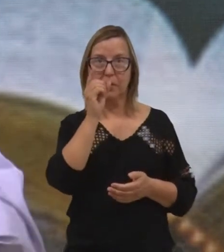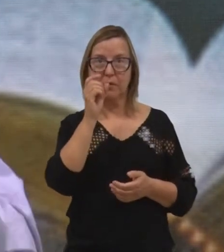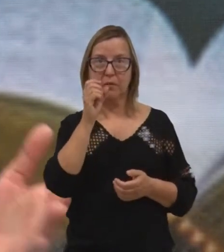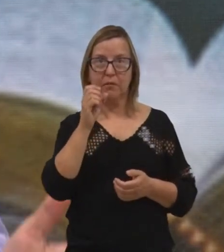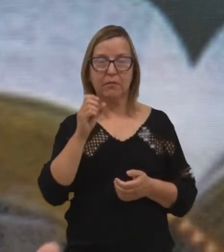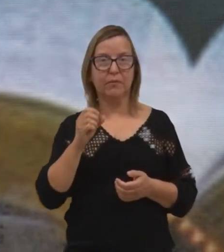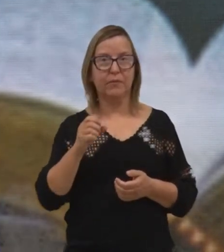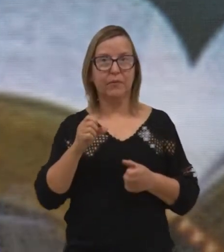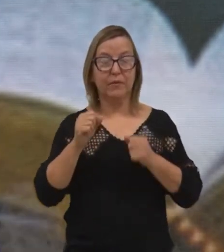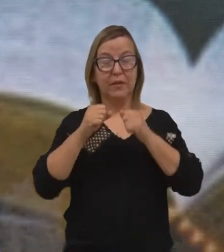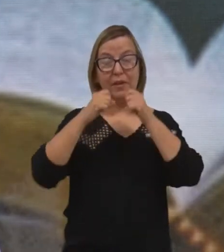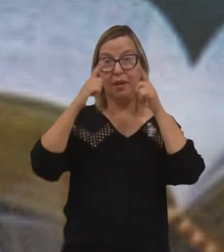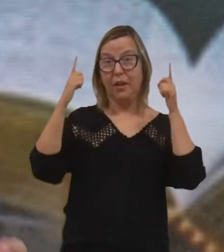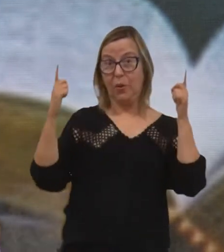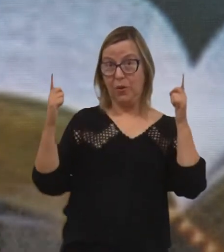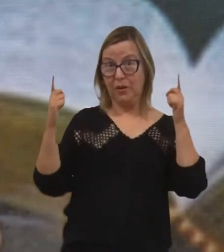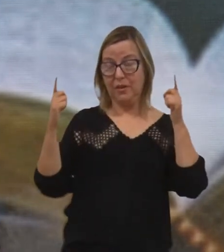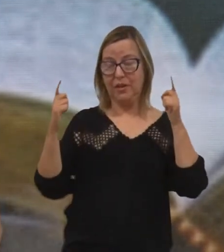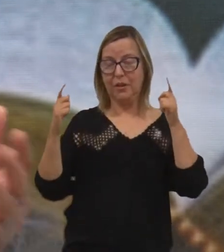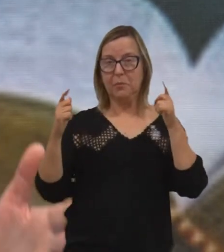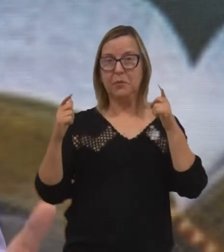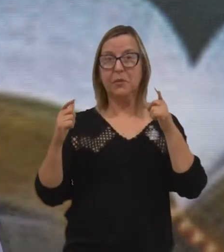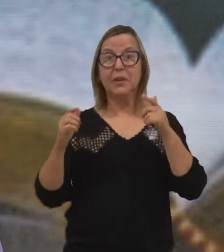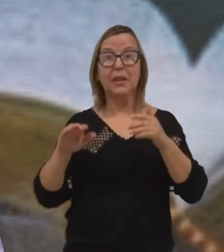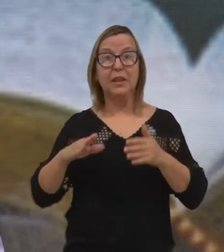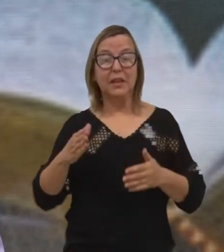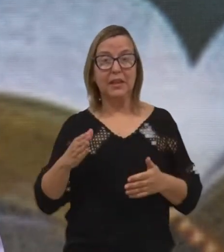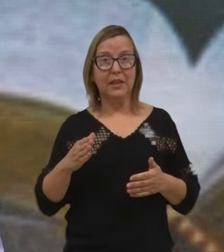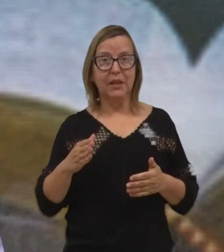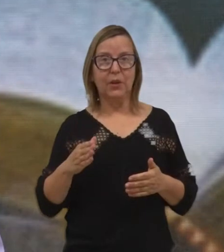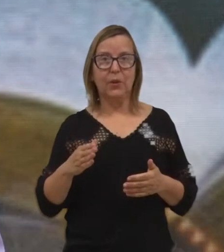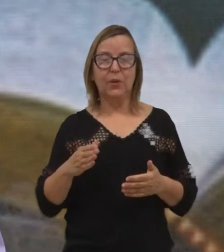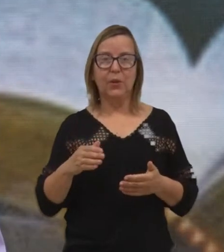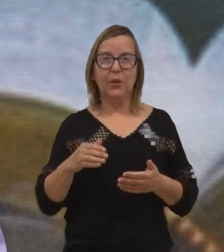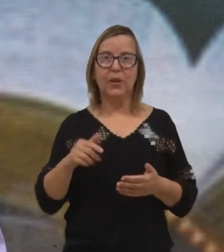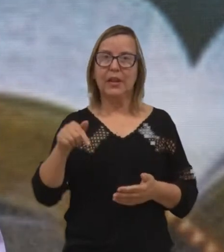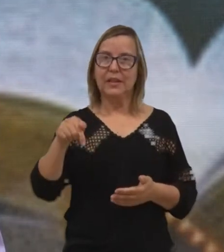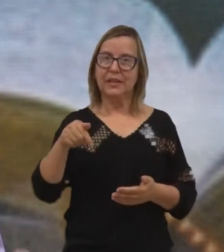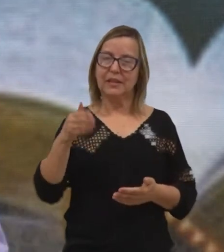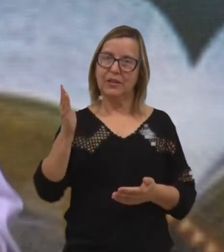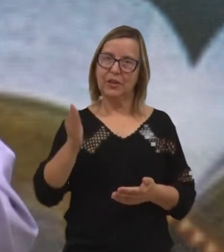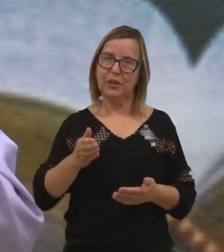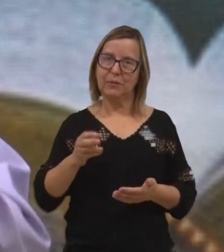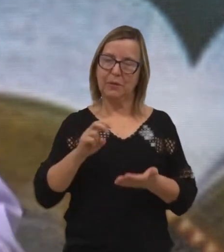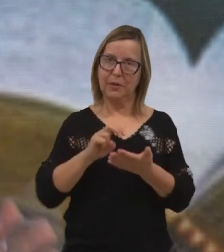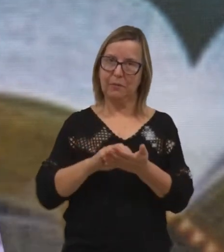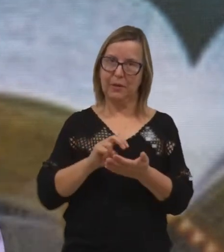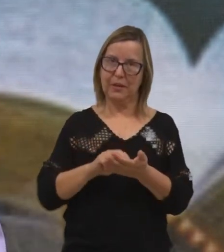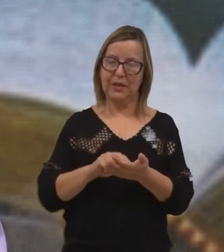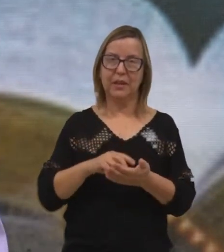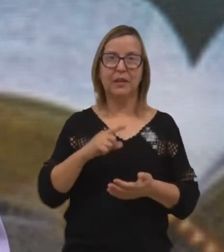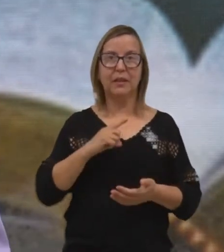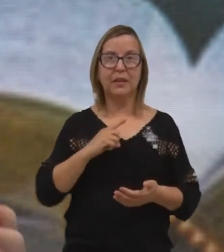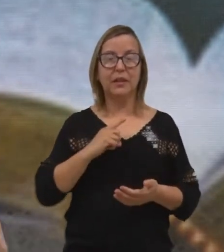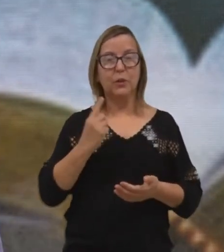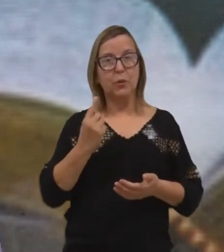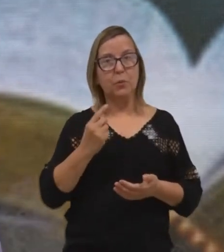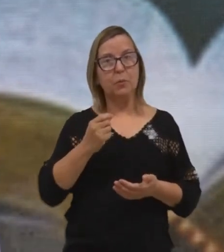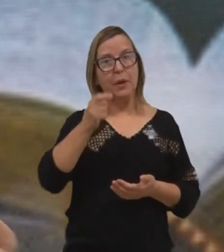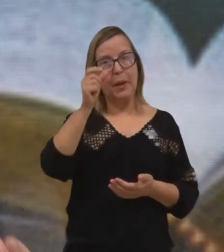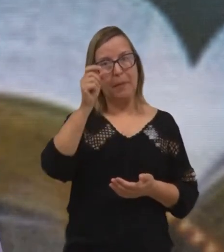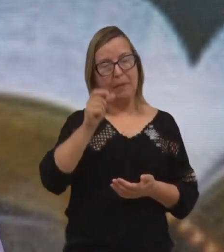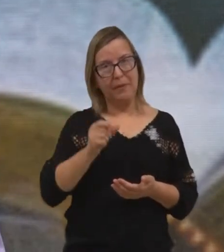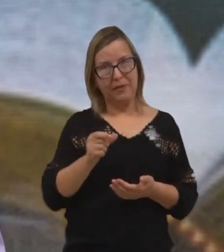7h30 nós temos um café da manhã. Há uma pessoa que prepara aquele café e ela não aparece na tela, mas ela